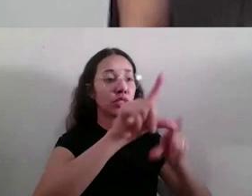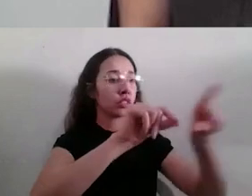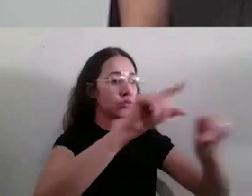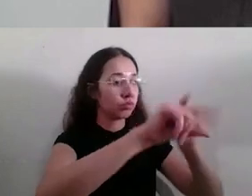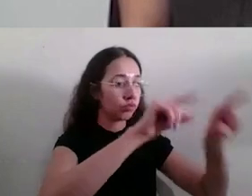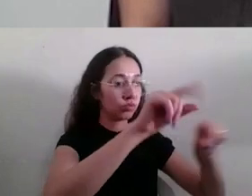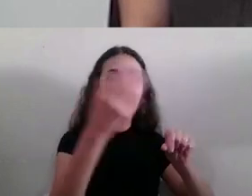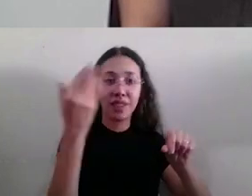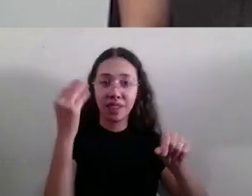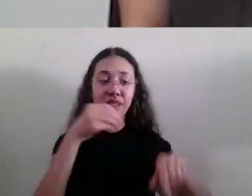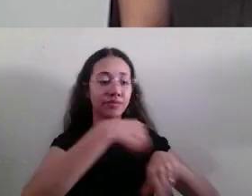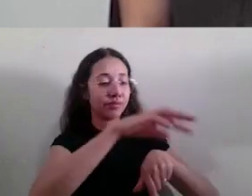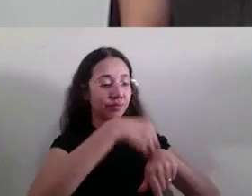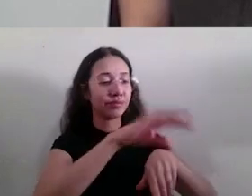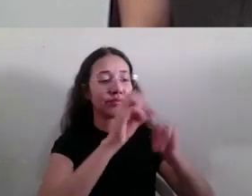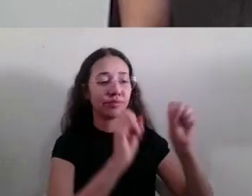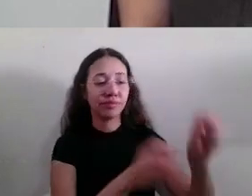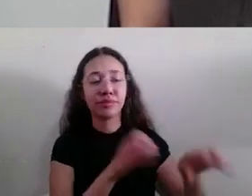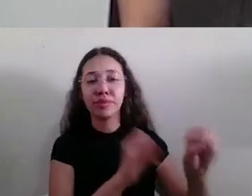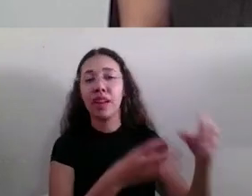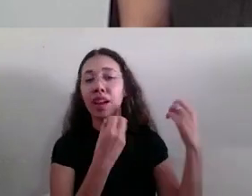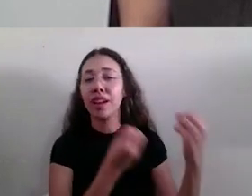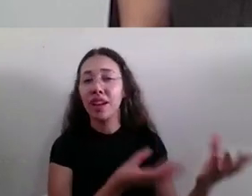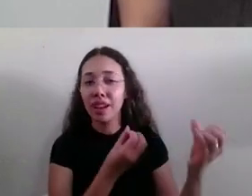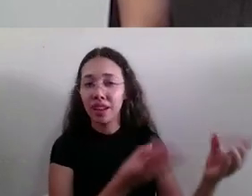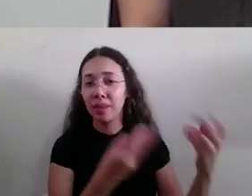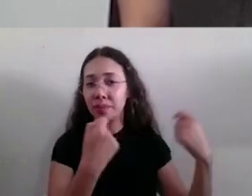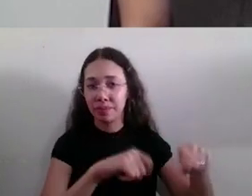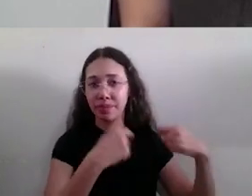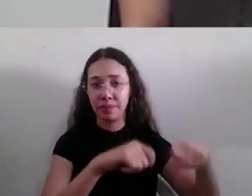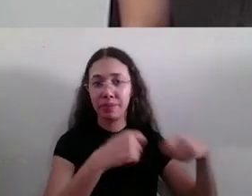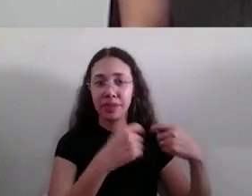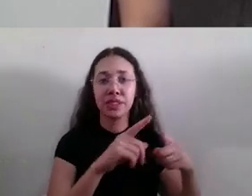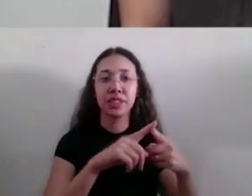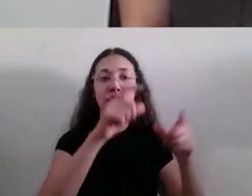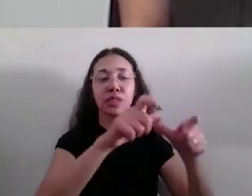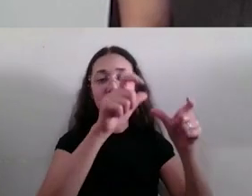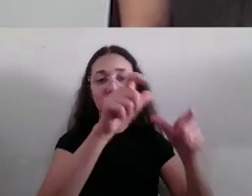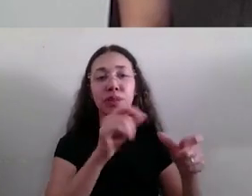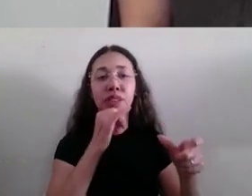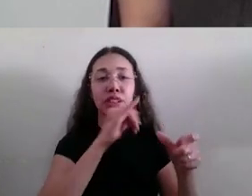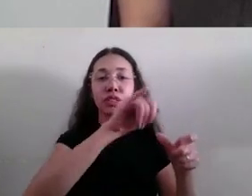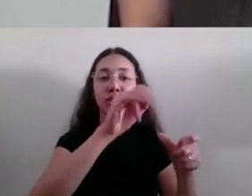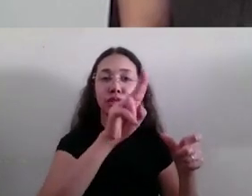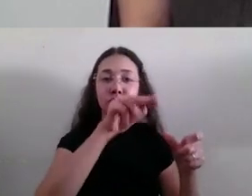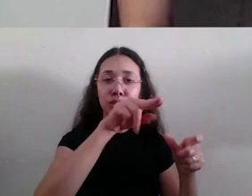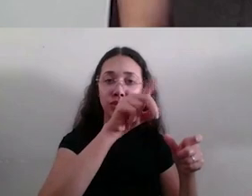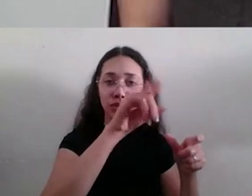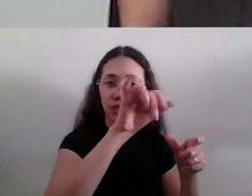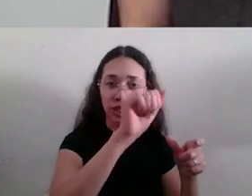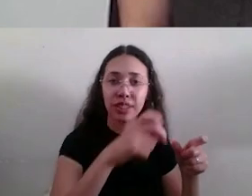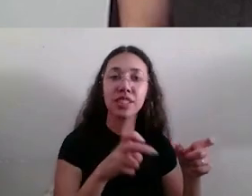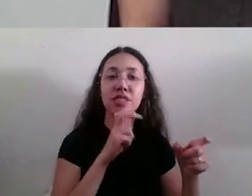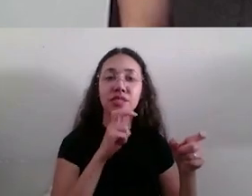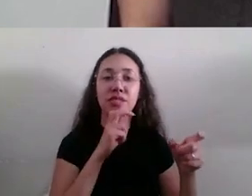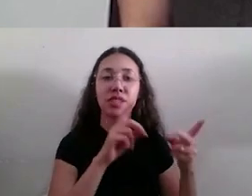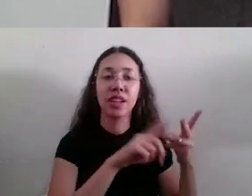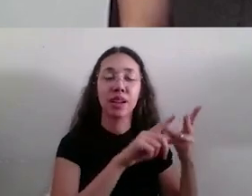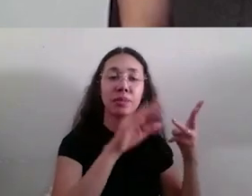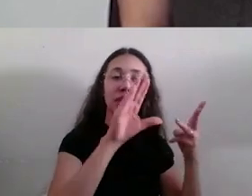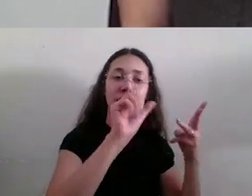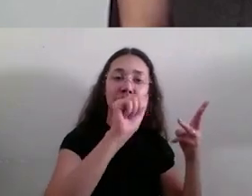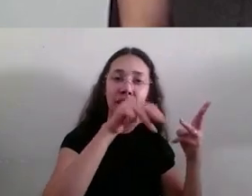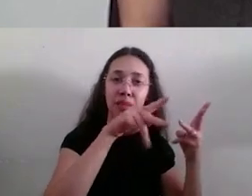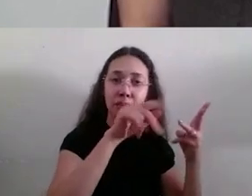época, pelo provimento 54, ficou definido Jundiaí, Sorocaba e Campinas, e o núcleo de incapacidade queria realizar